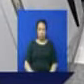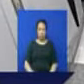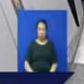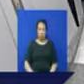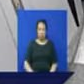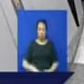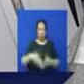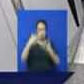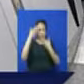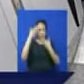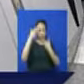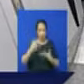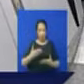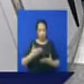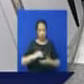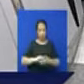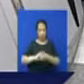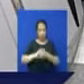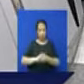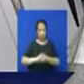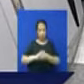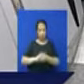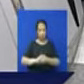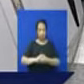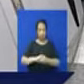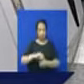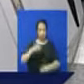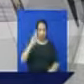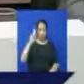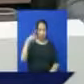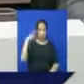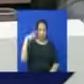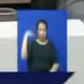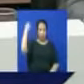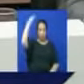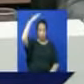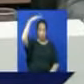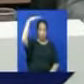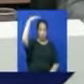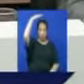Agradeço e cumprimento ao vereador Rogério pelas suas palavras.